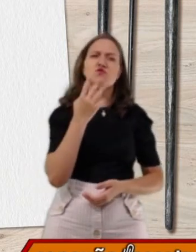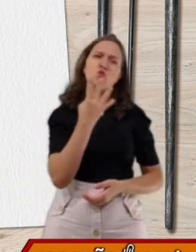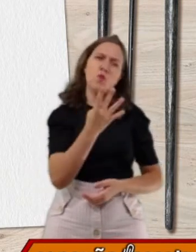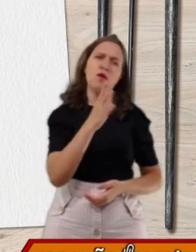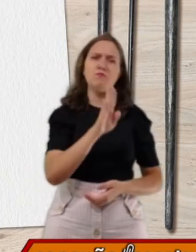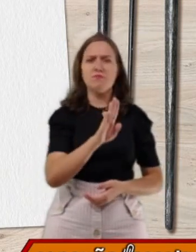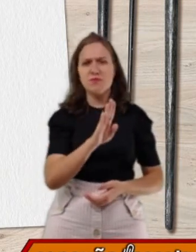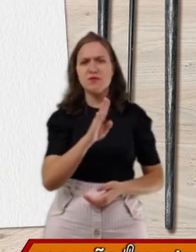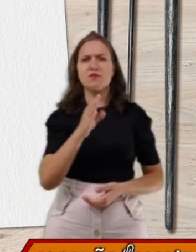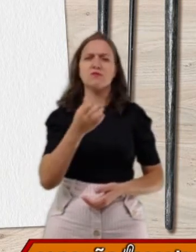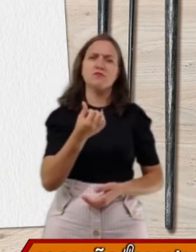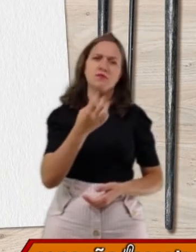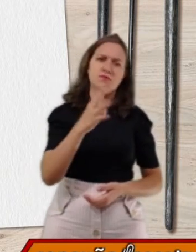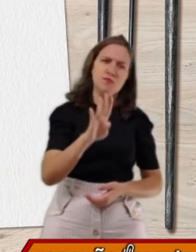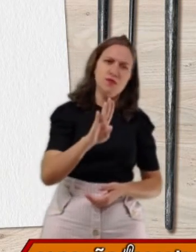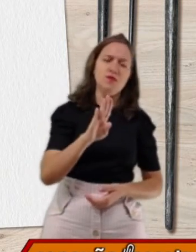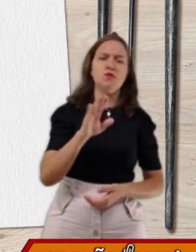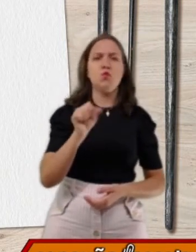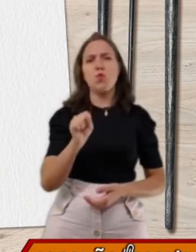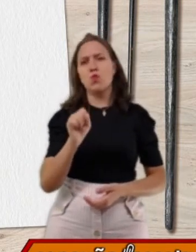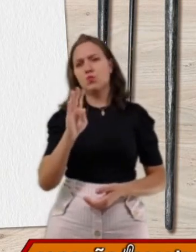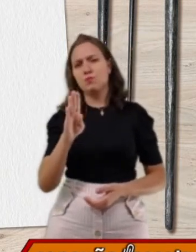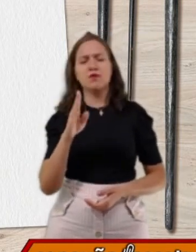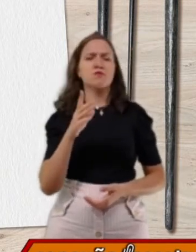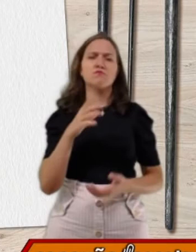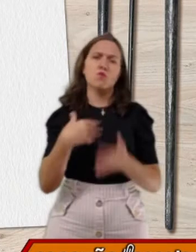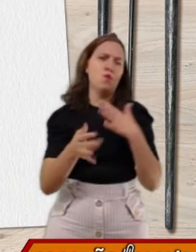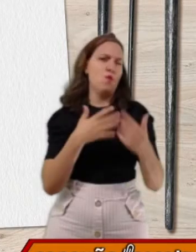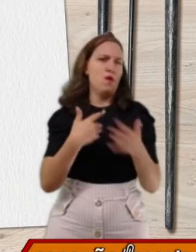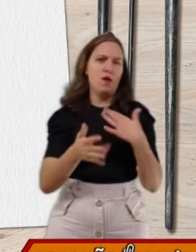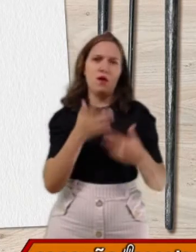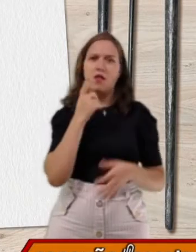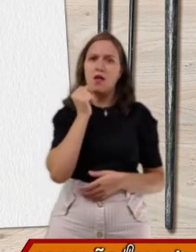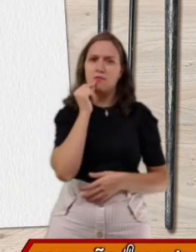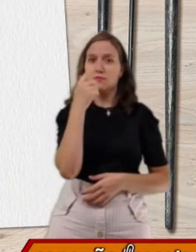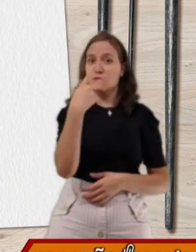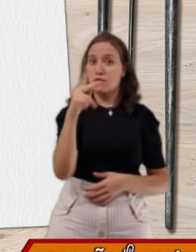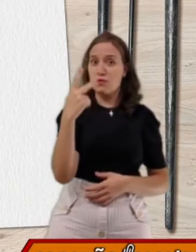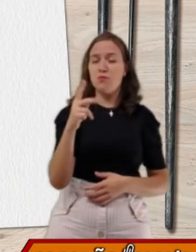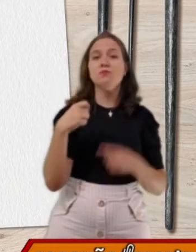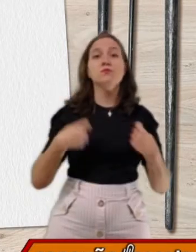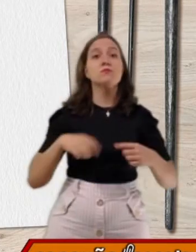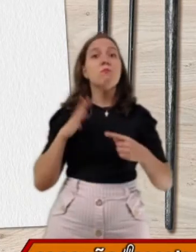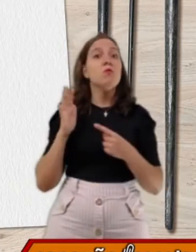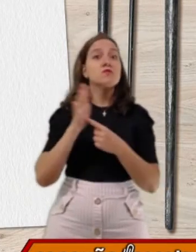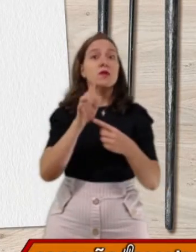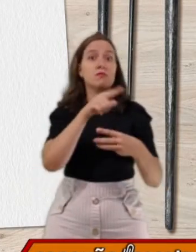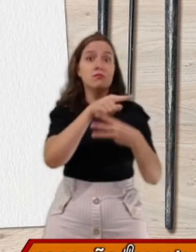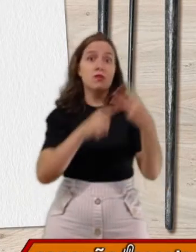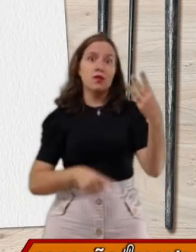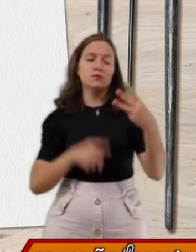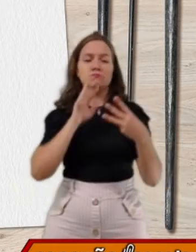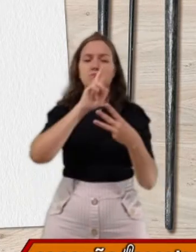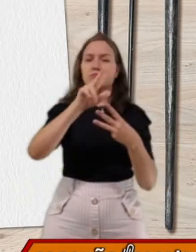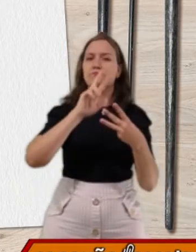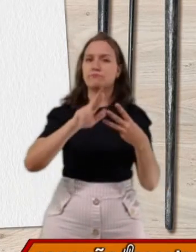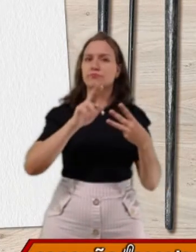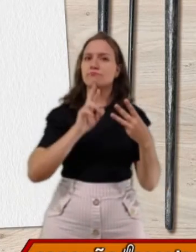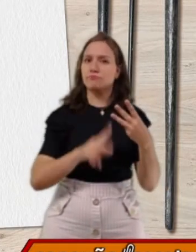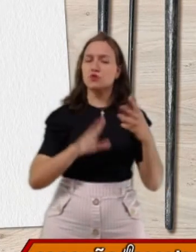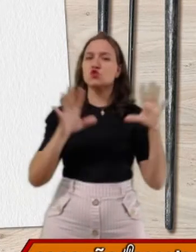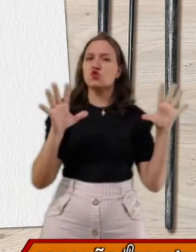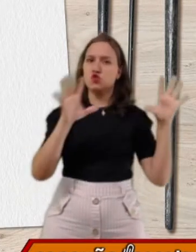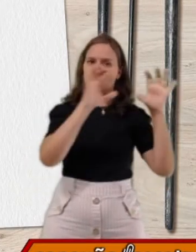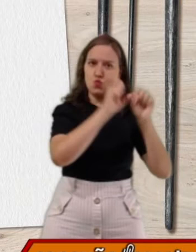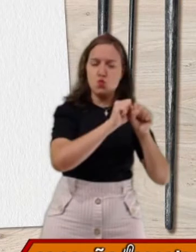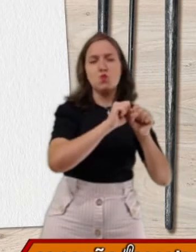6 B ou 8b senão você vai com lápis que você tá aí e eu preciso que você mostra pelo menos três tons de grafite pelo